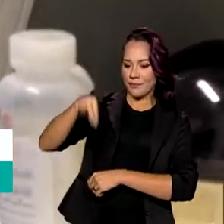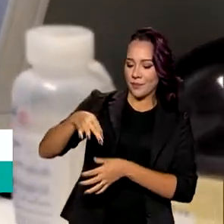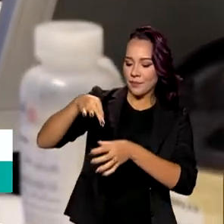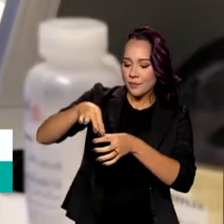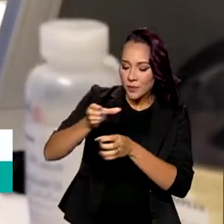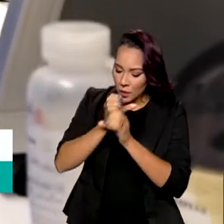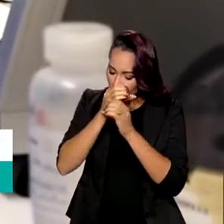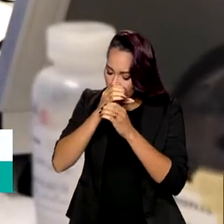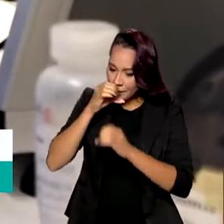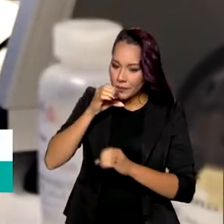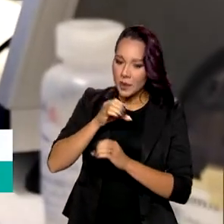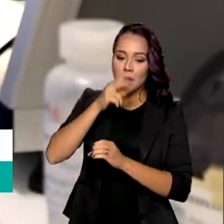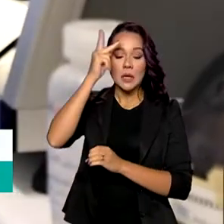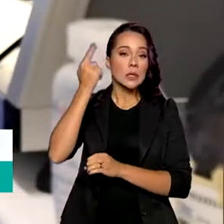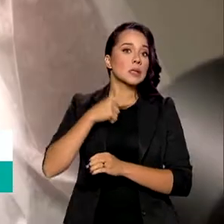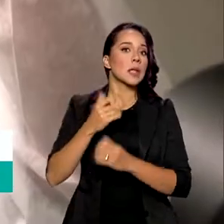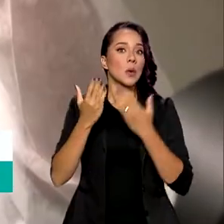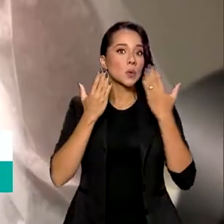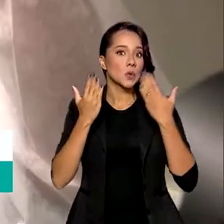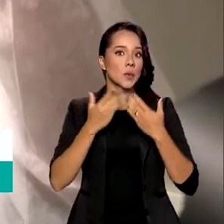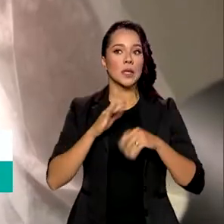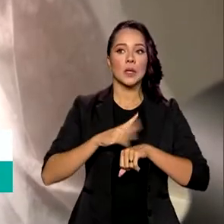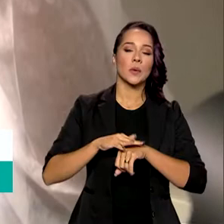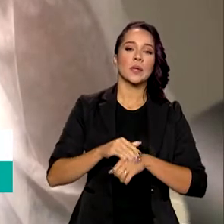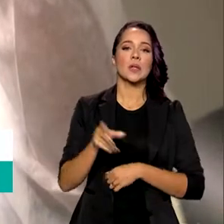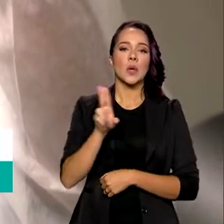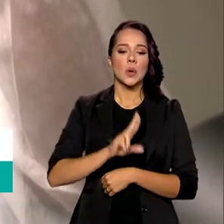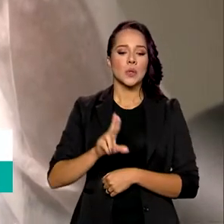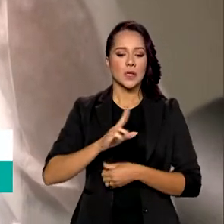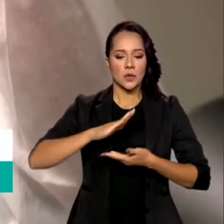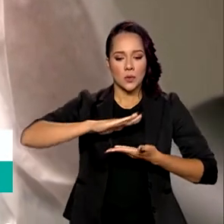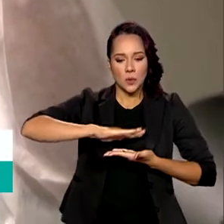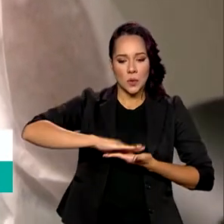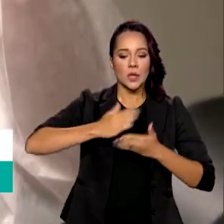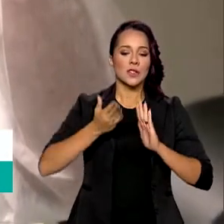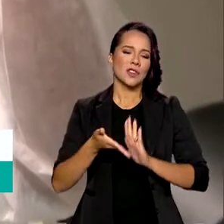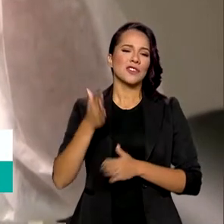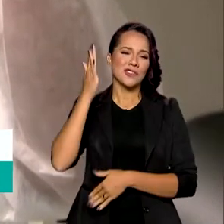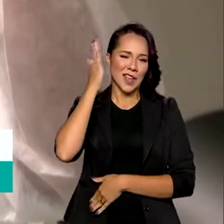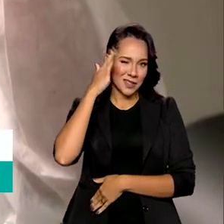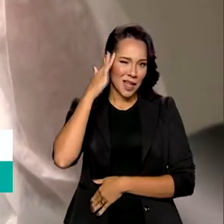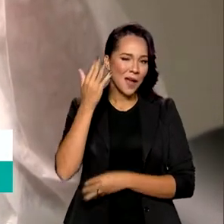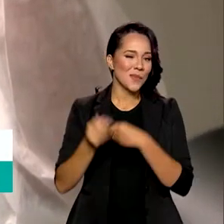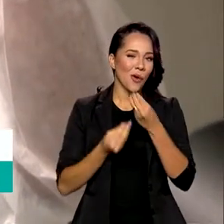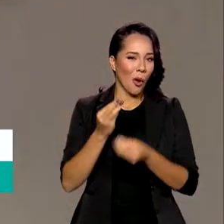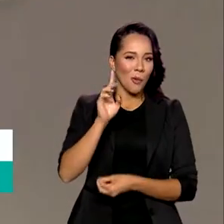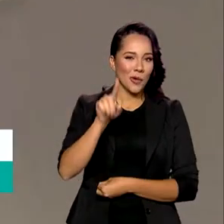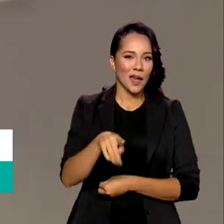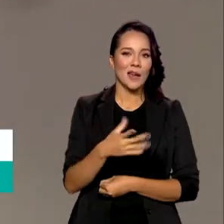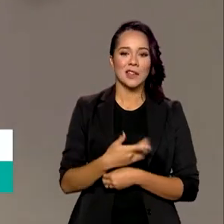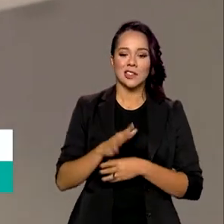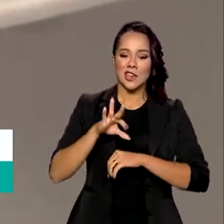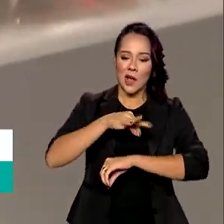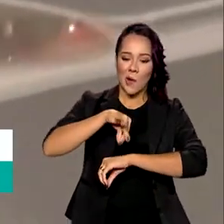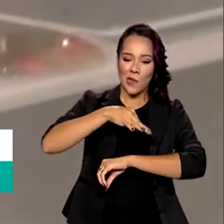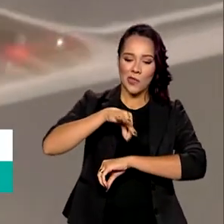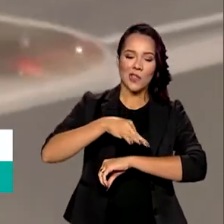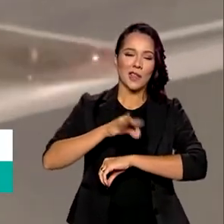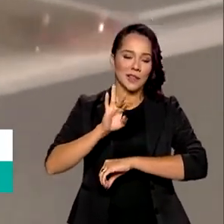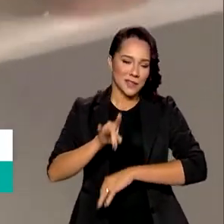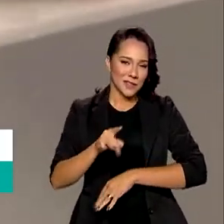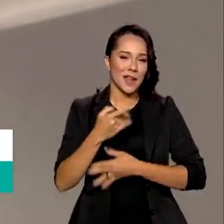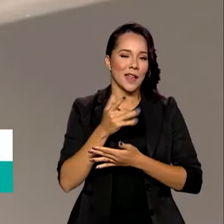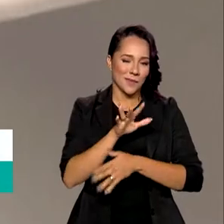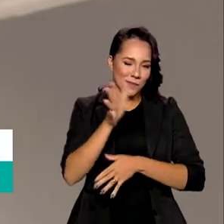doença no outro com suspeita da doença né usando aí um suave que a gente já ficou sabendo que aquele cotonete né porque